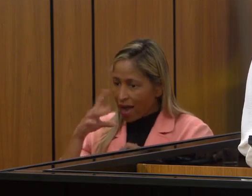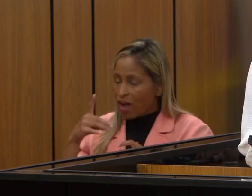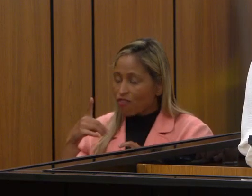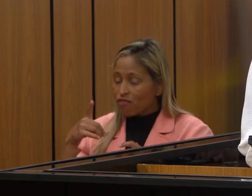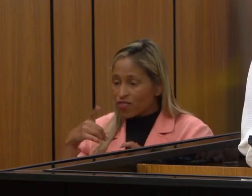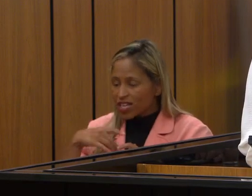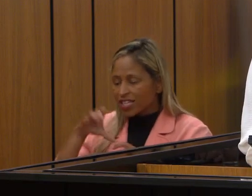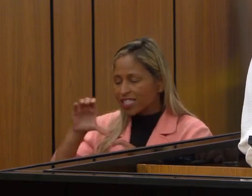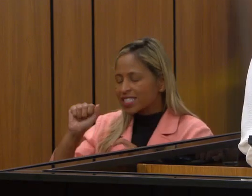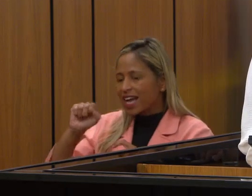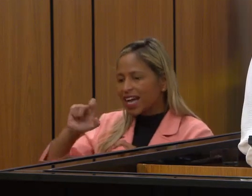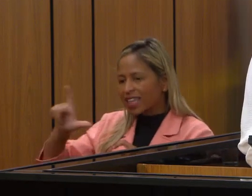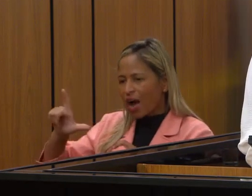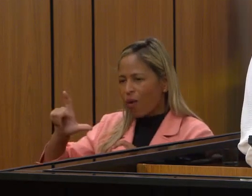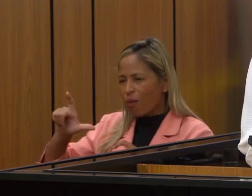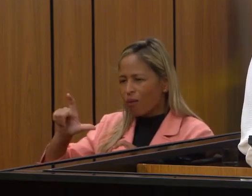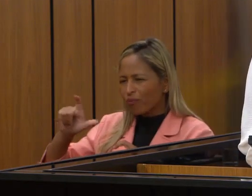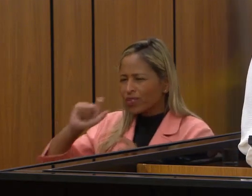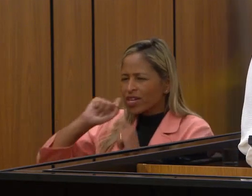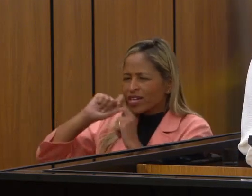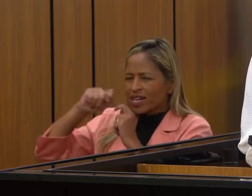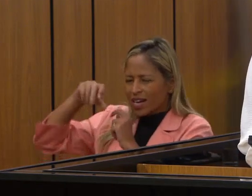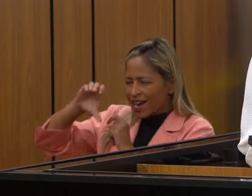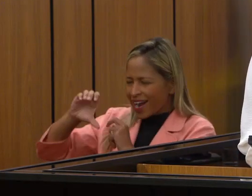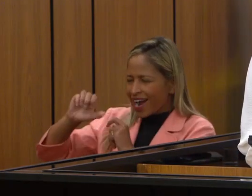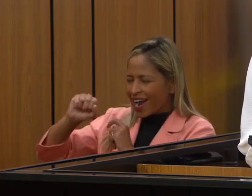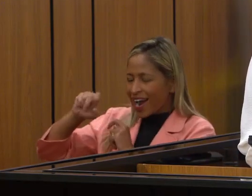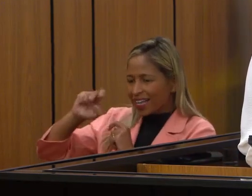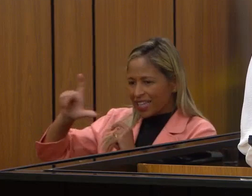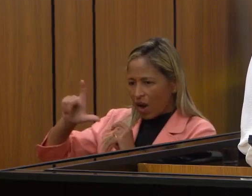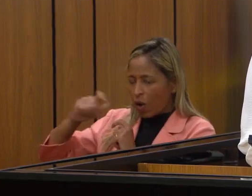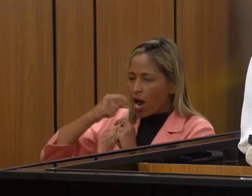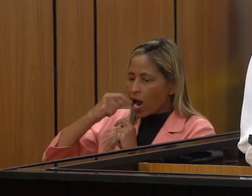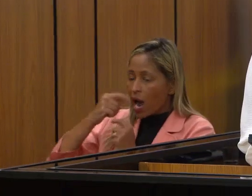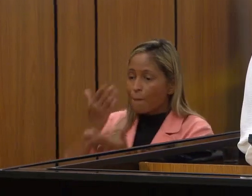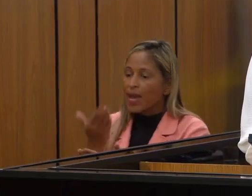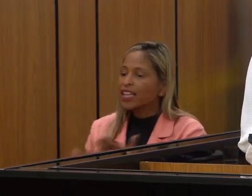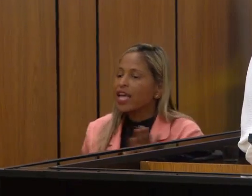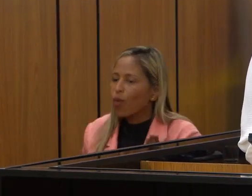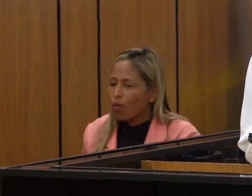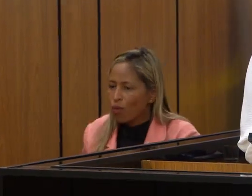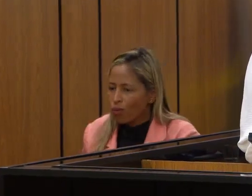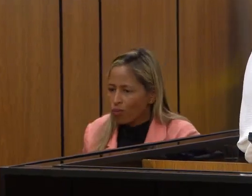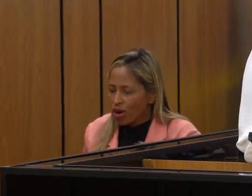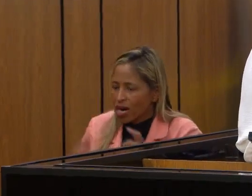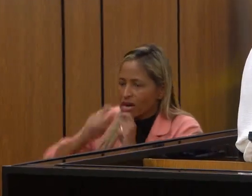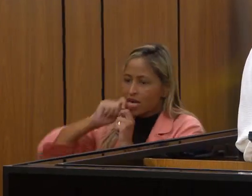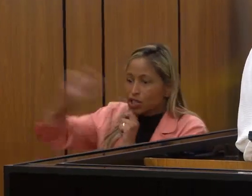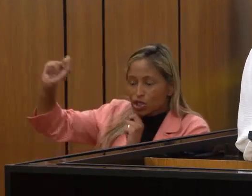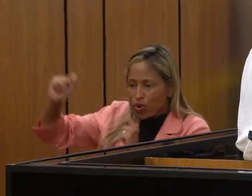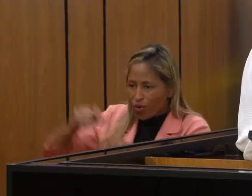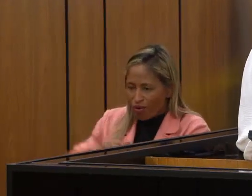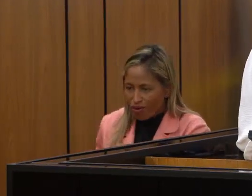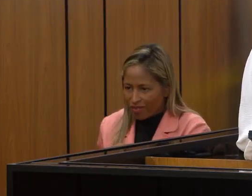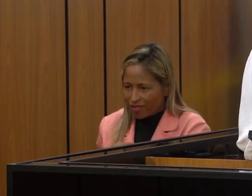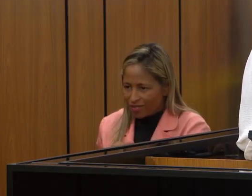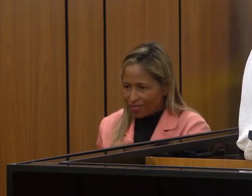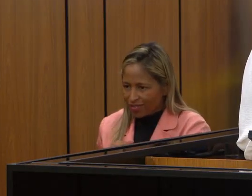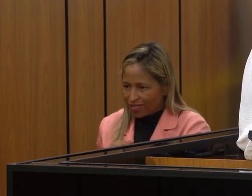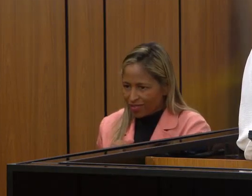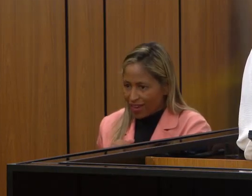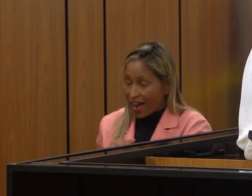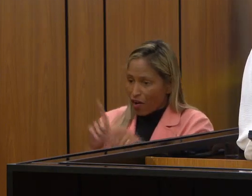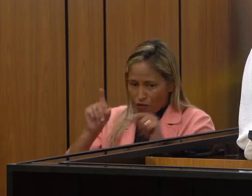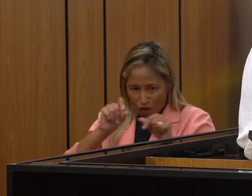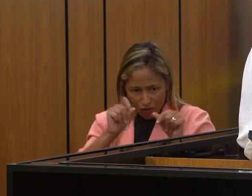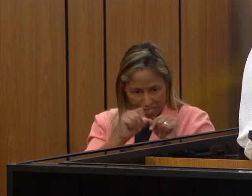de canal no meu dente esse canal não foi terminado E eu perdi esse dente esse dente foi extraído lá mesmo dentro da empresa